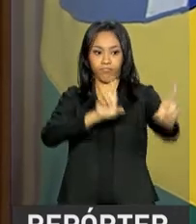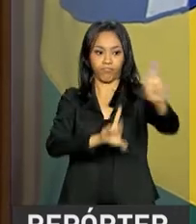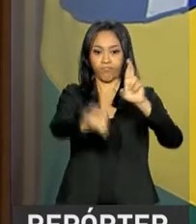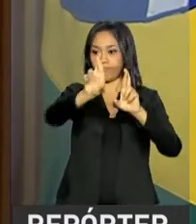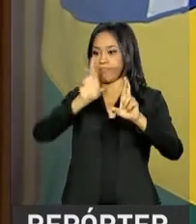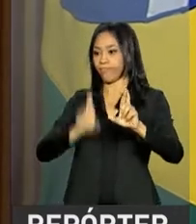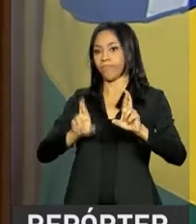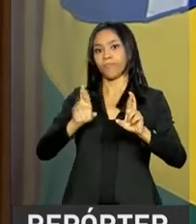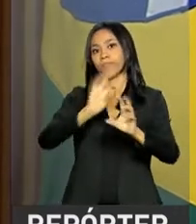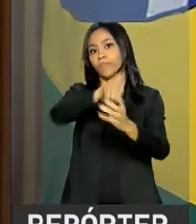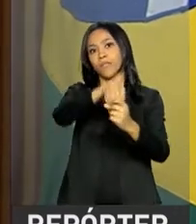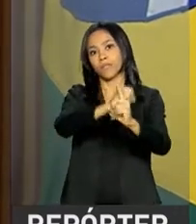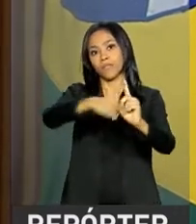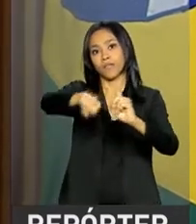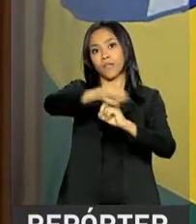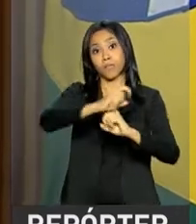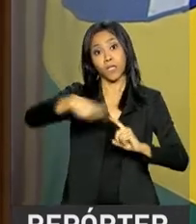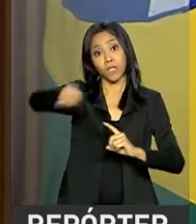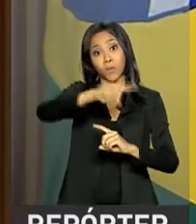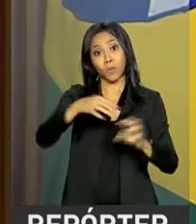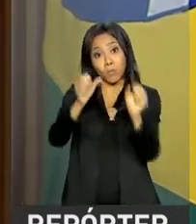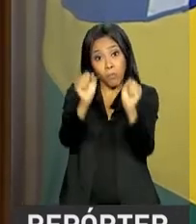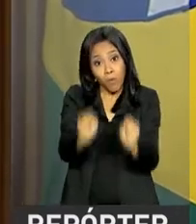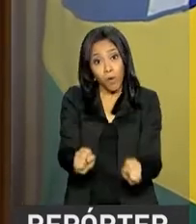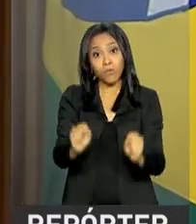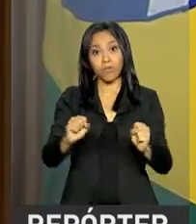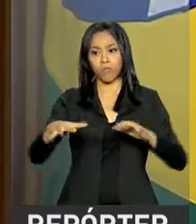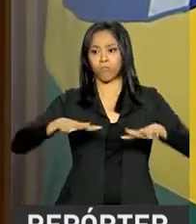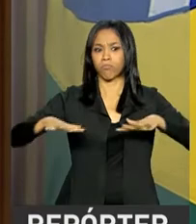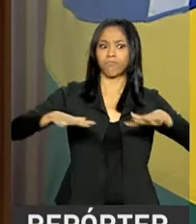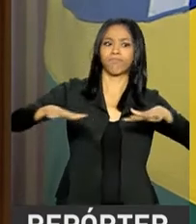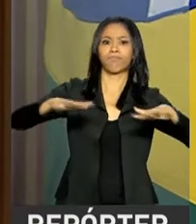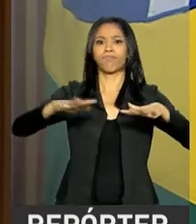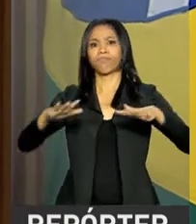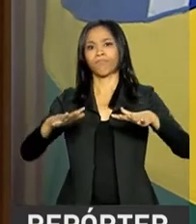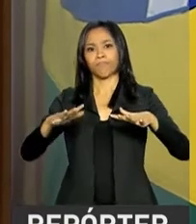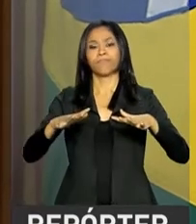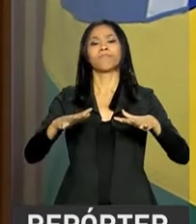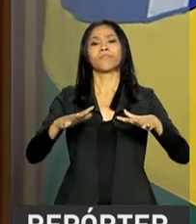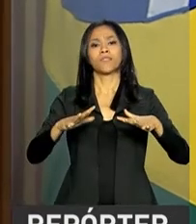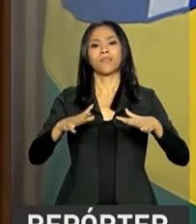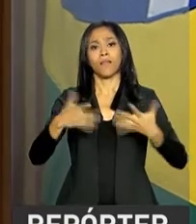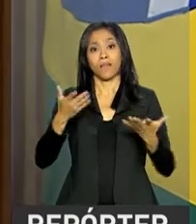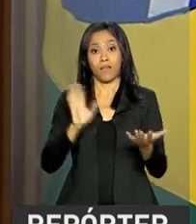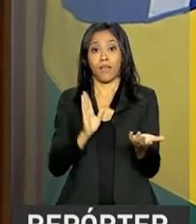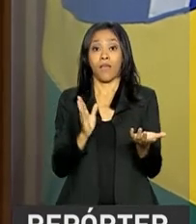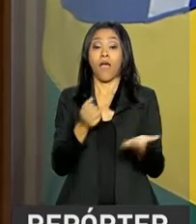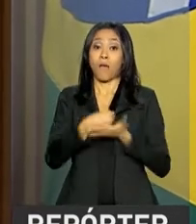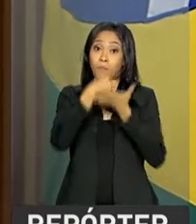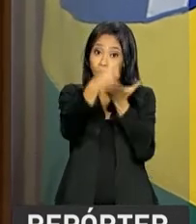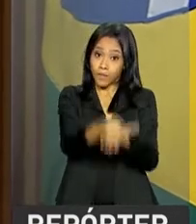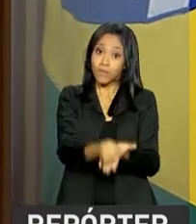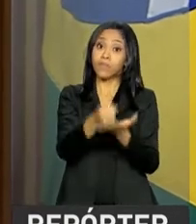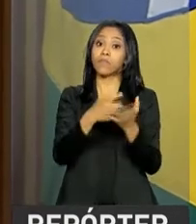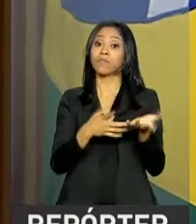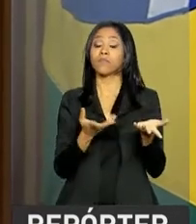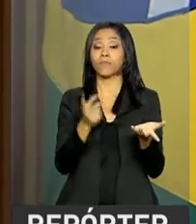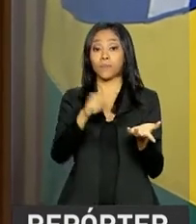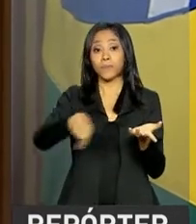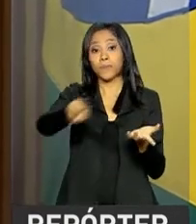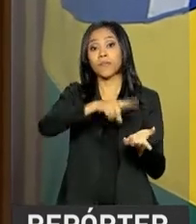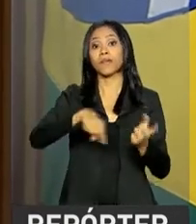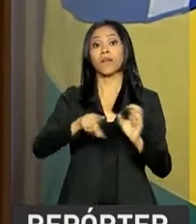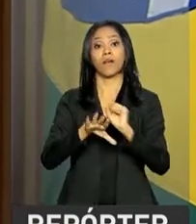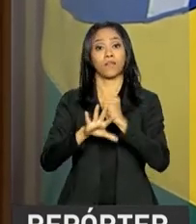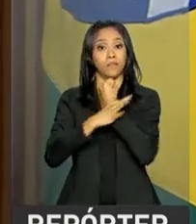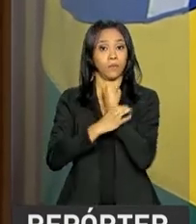sociedade para que todos possam mobilizar se em favor da segurança pública porque reitero a segurança